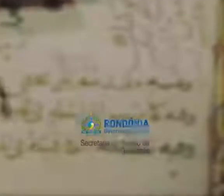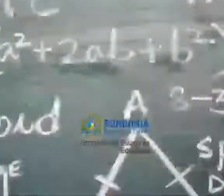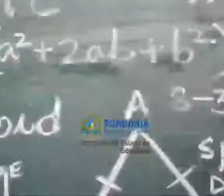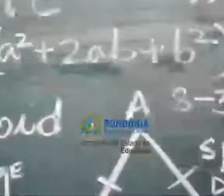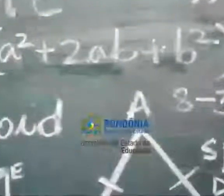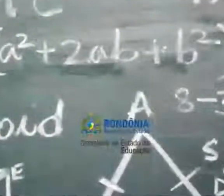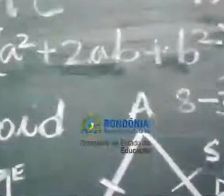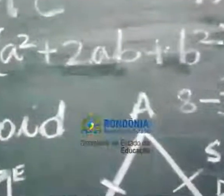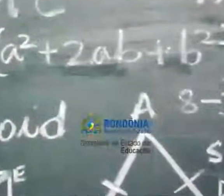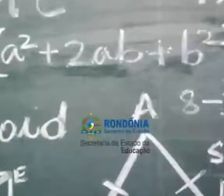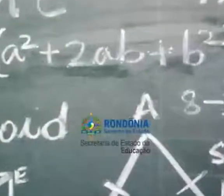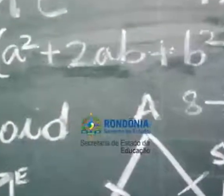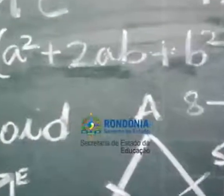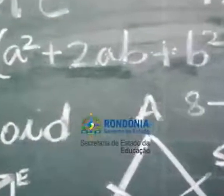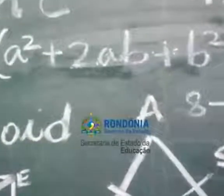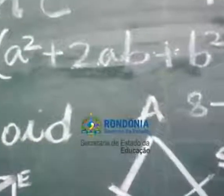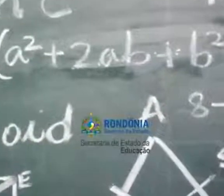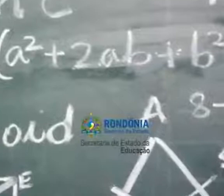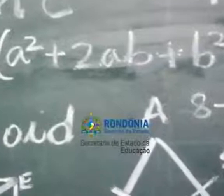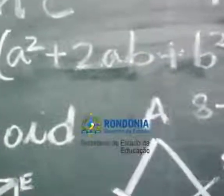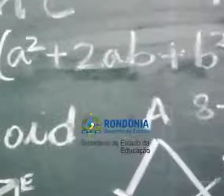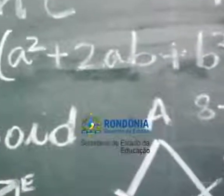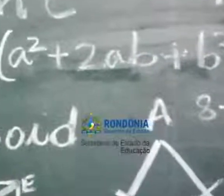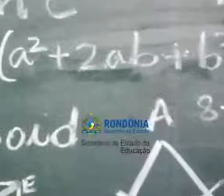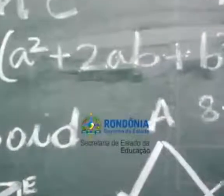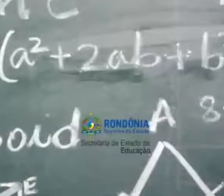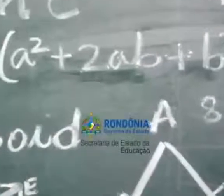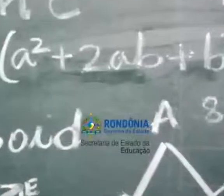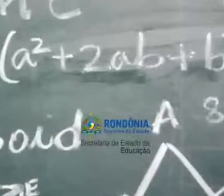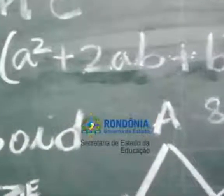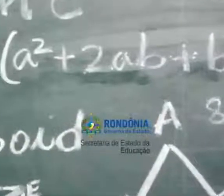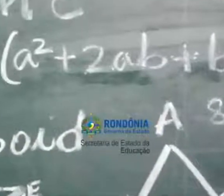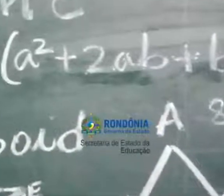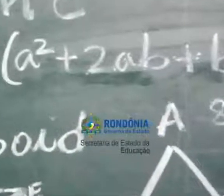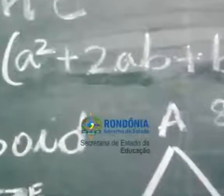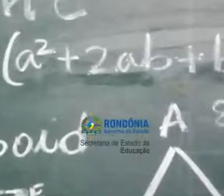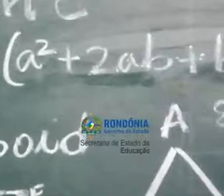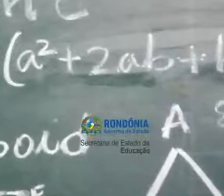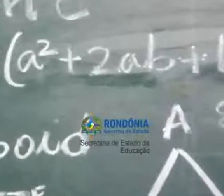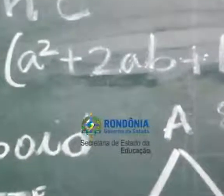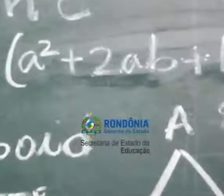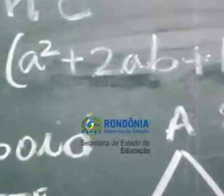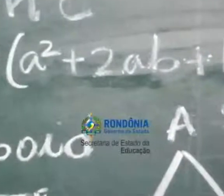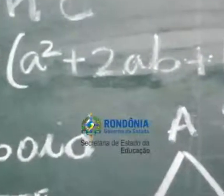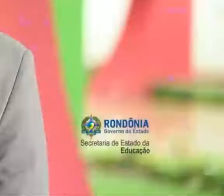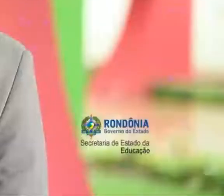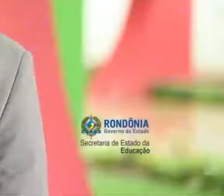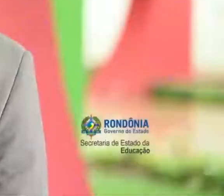erro. Mas com o tempo surgiram os símbolos e a aritmética se transformou em